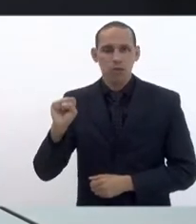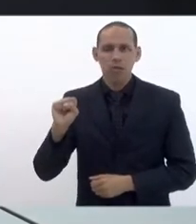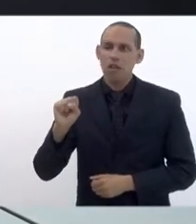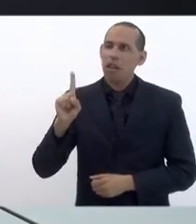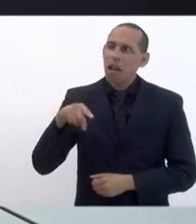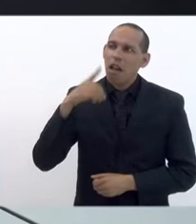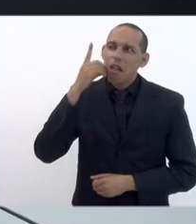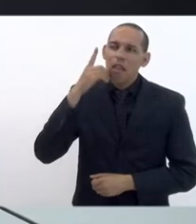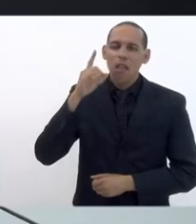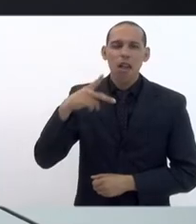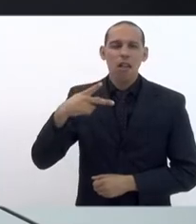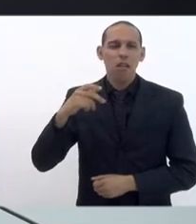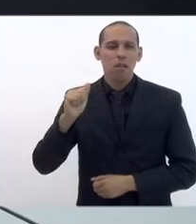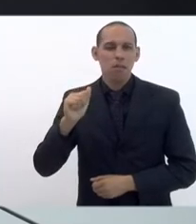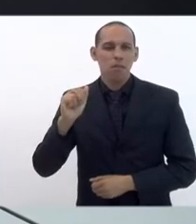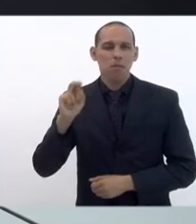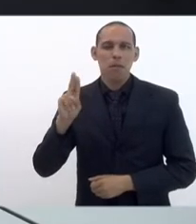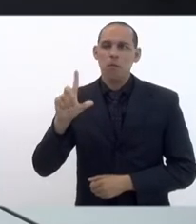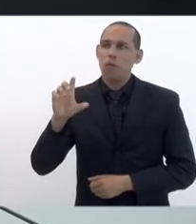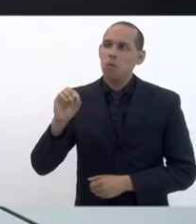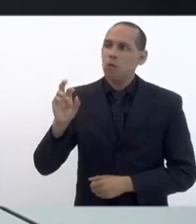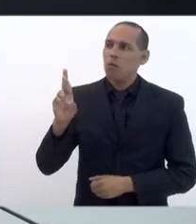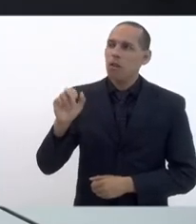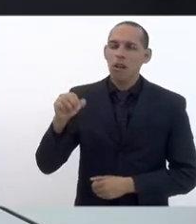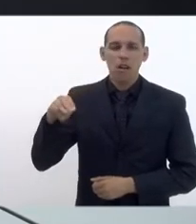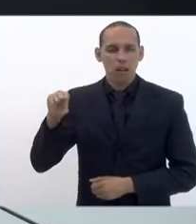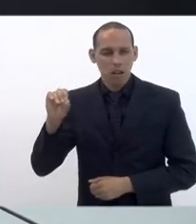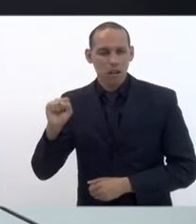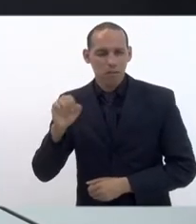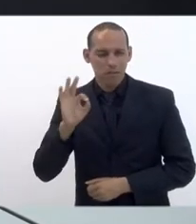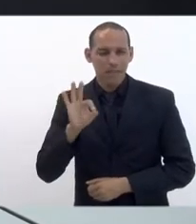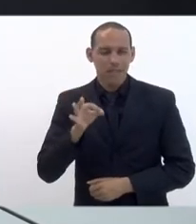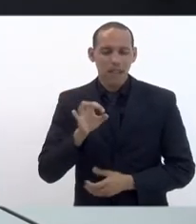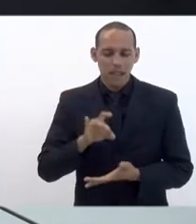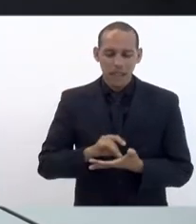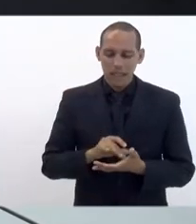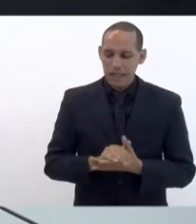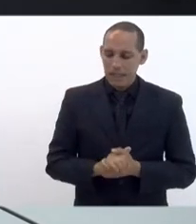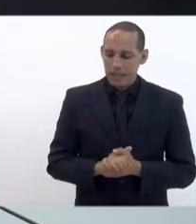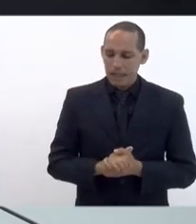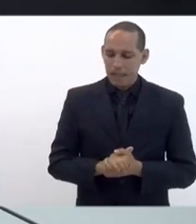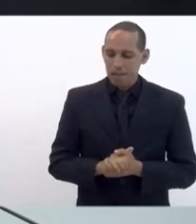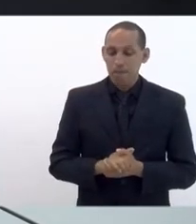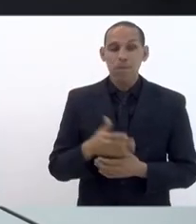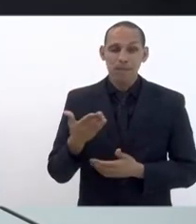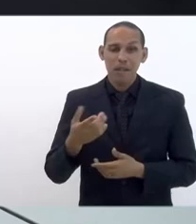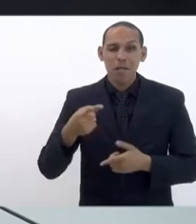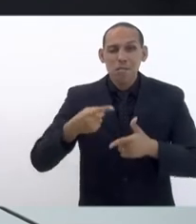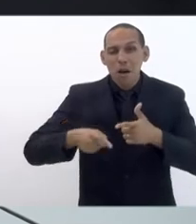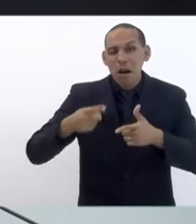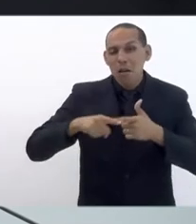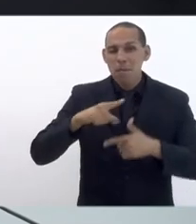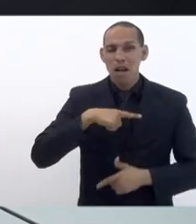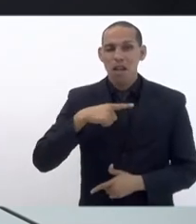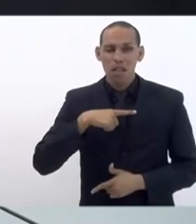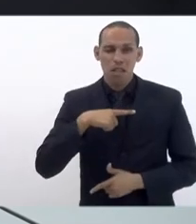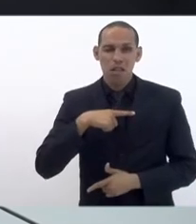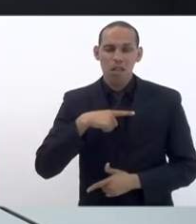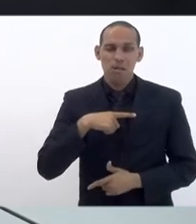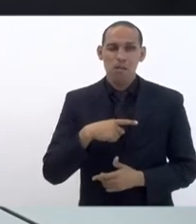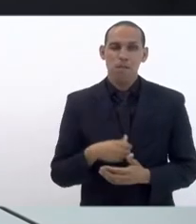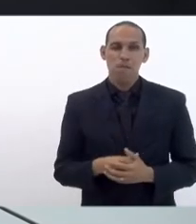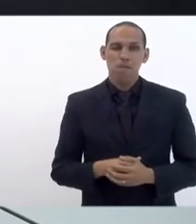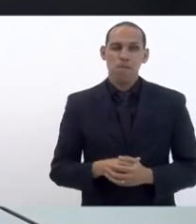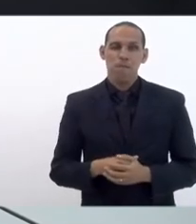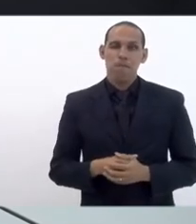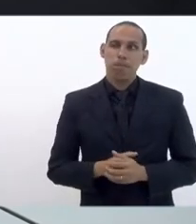Paulo Ramos. Né? Verdade. Então, tem uma certa problemática em relação a isso, que